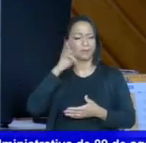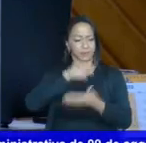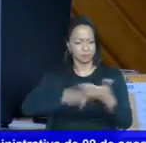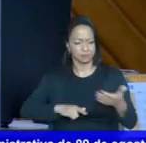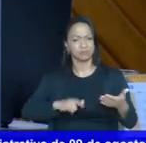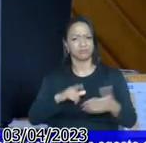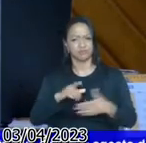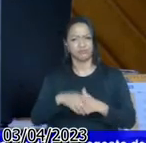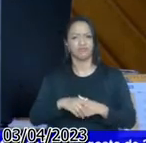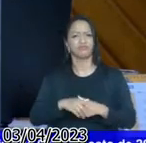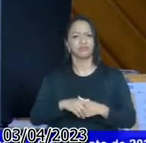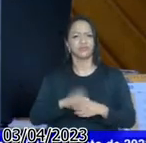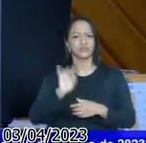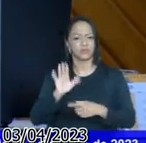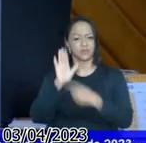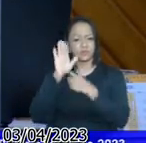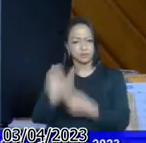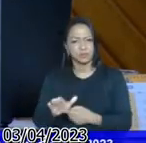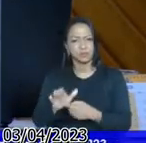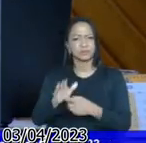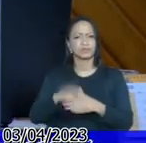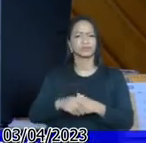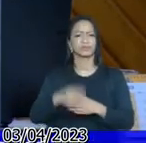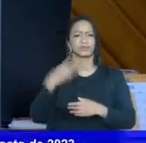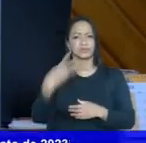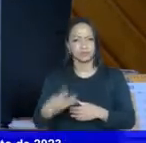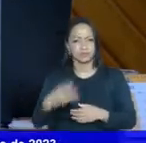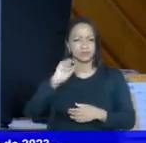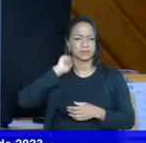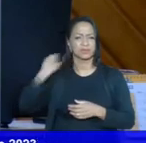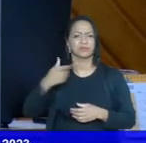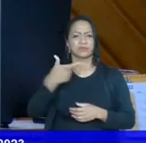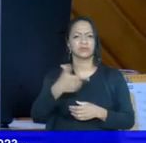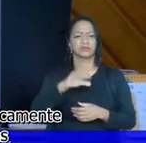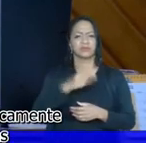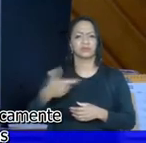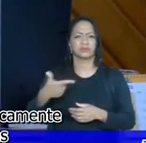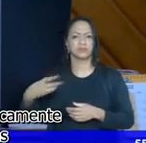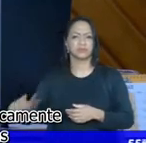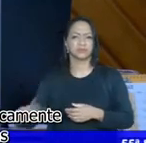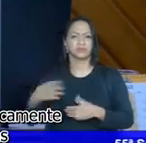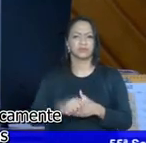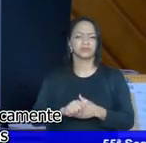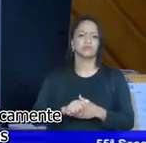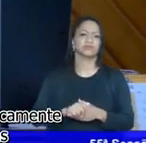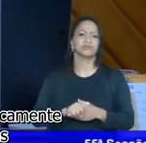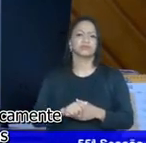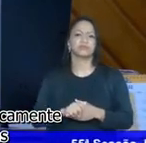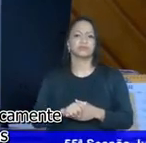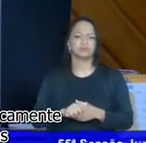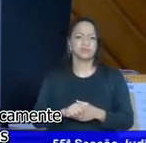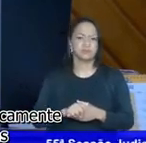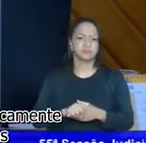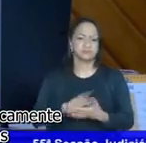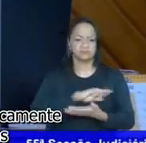acima somente foi apresentada com a manifestação realizada em 3/4/2023. Tal declaração é totalmente inidônea, vez que